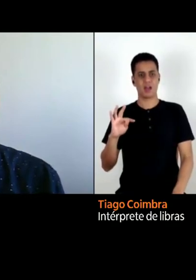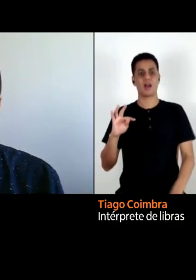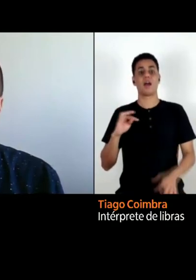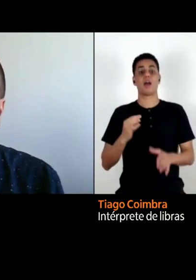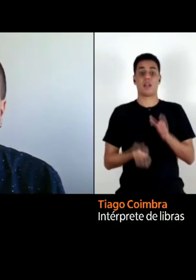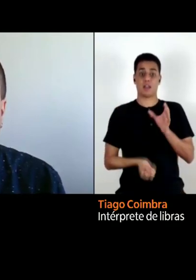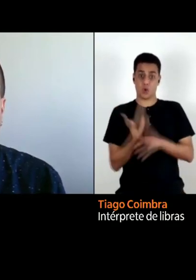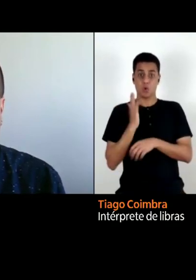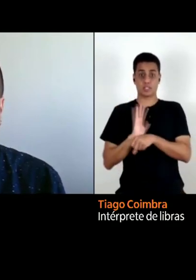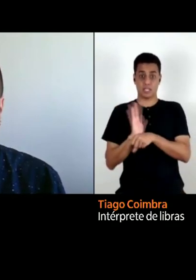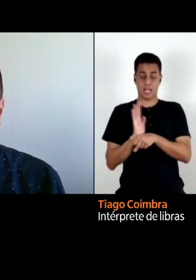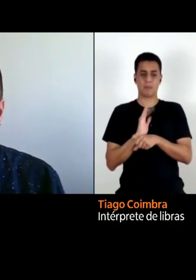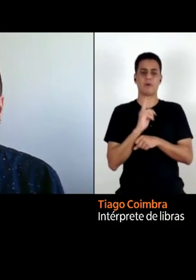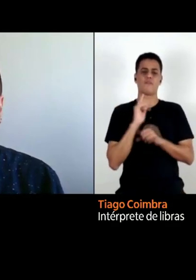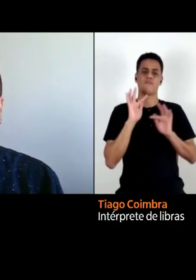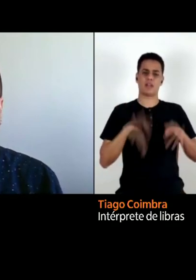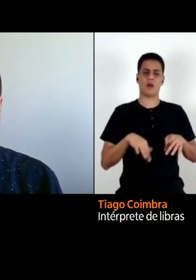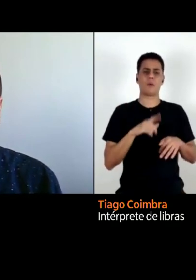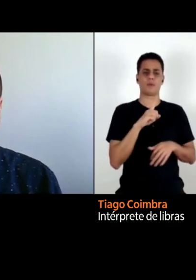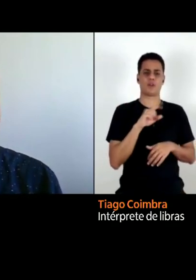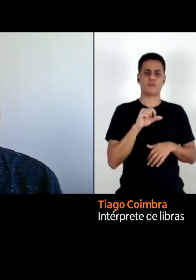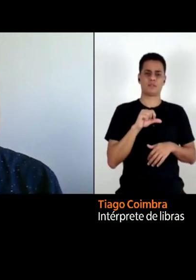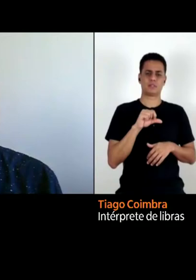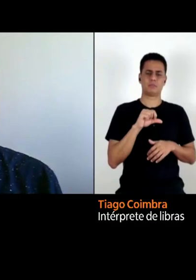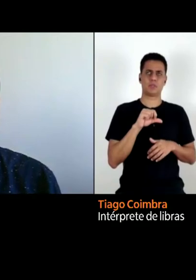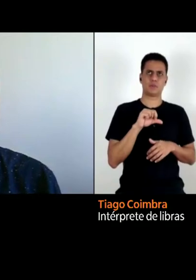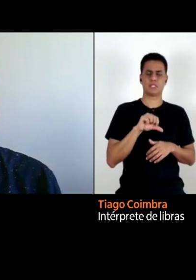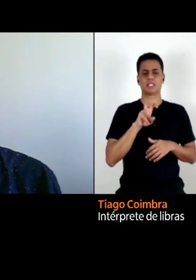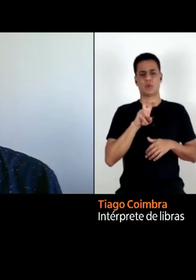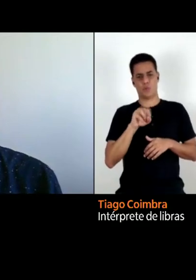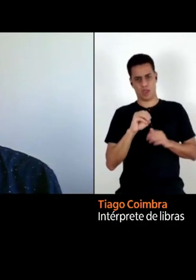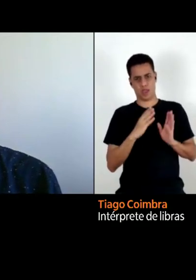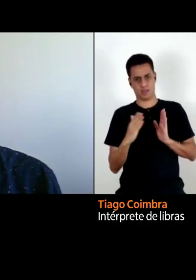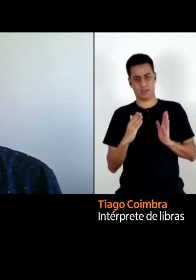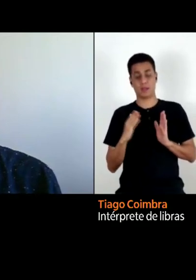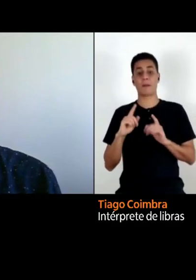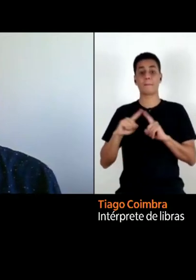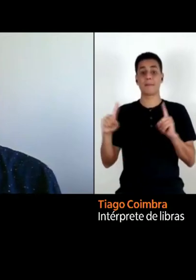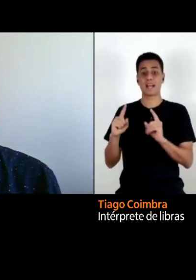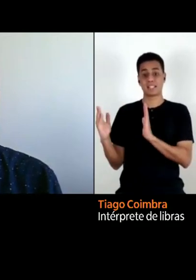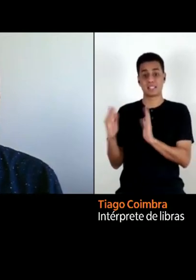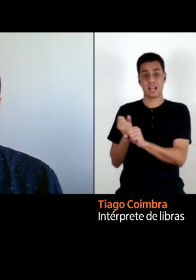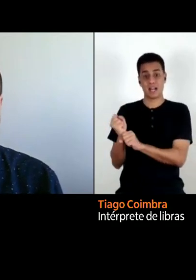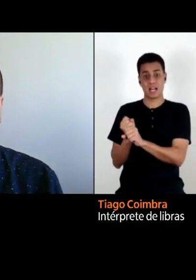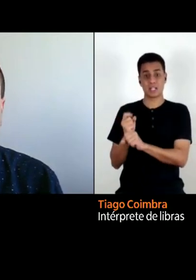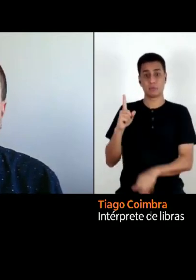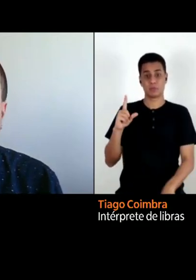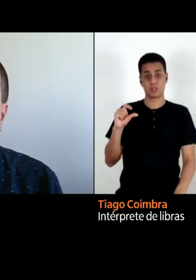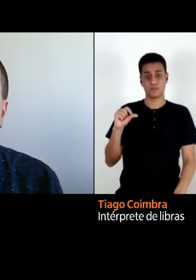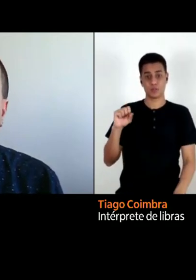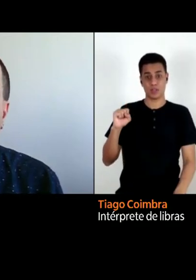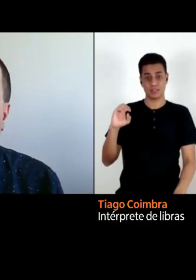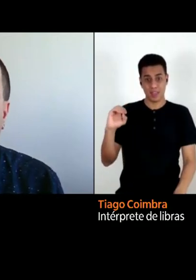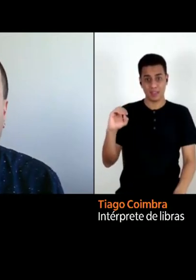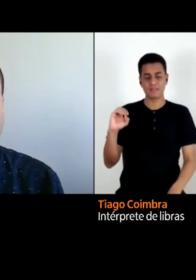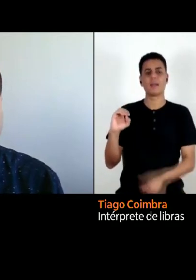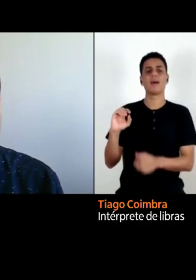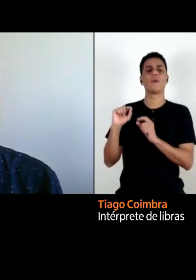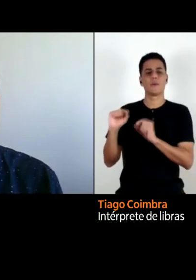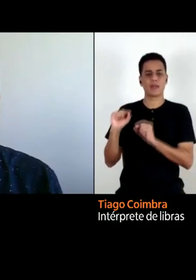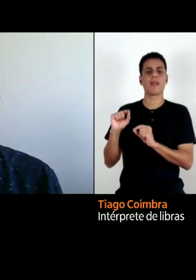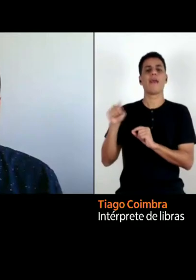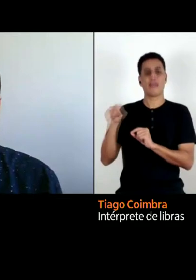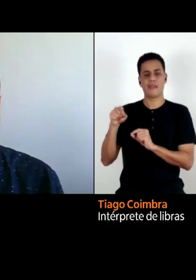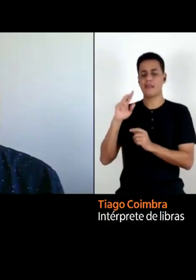do final dos anos 80, ele virou um cineasta de reapropriação de arquivos, como indicam sua